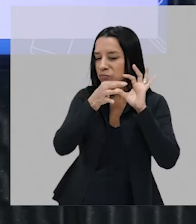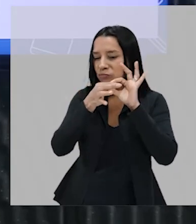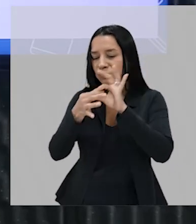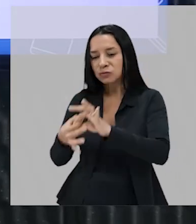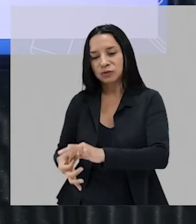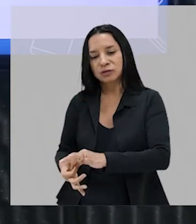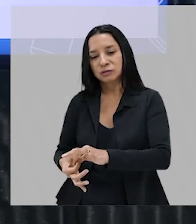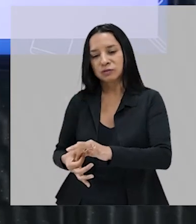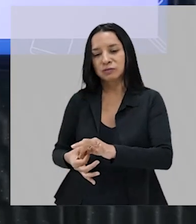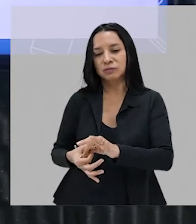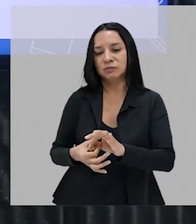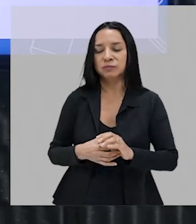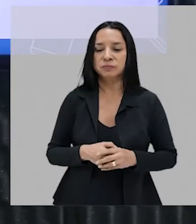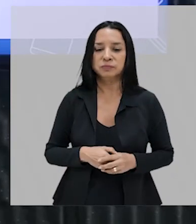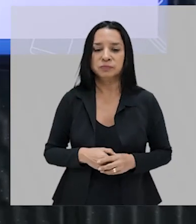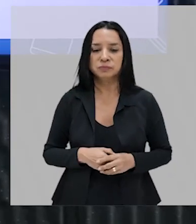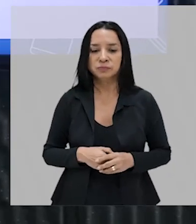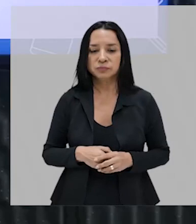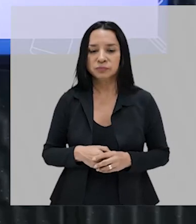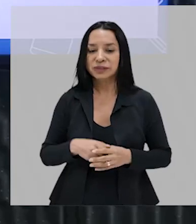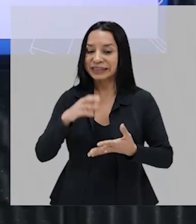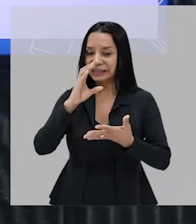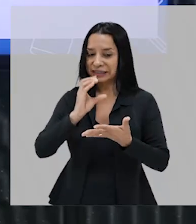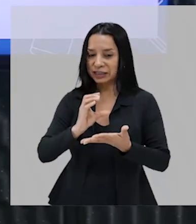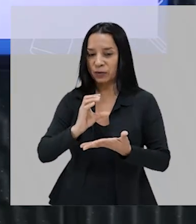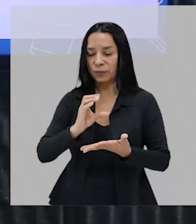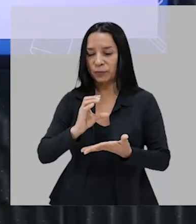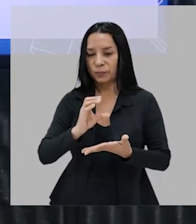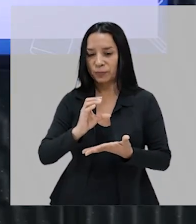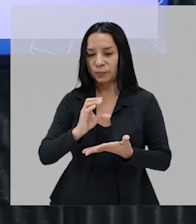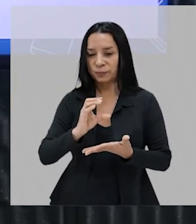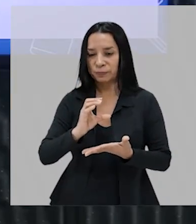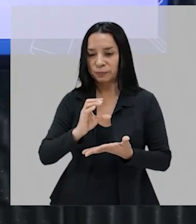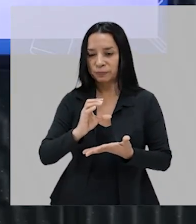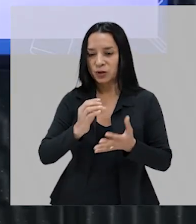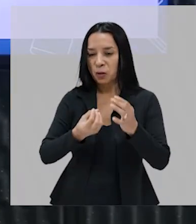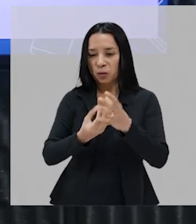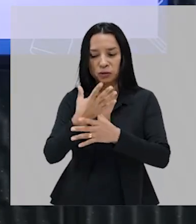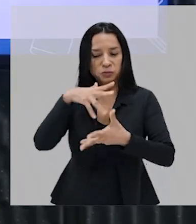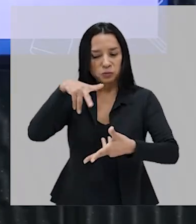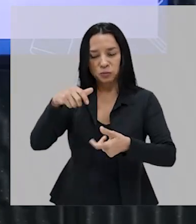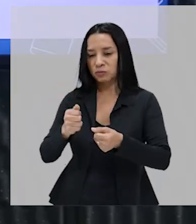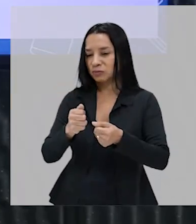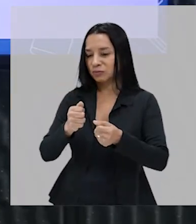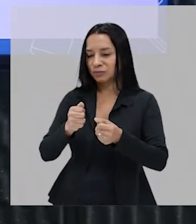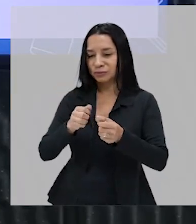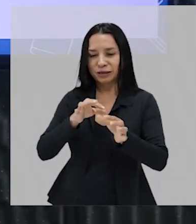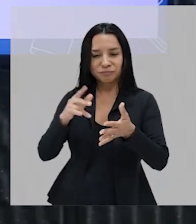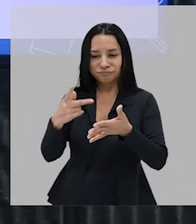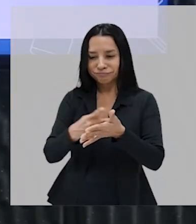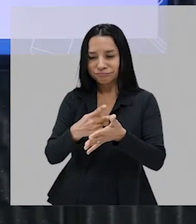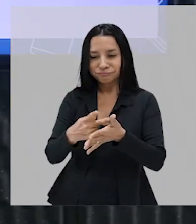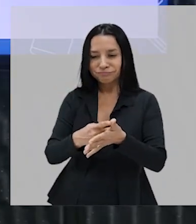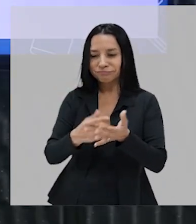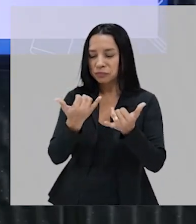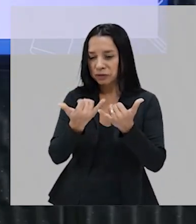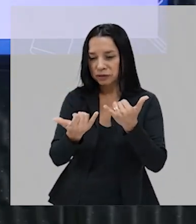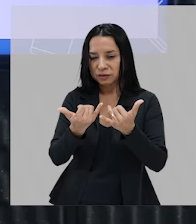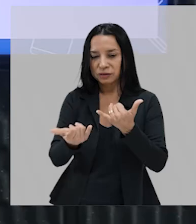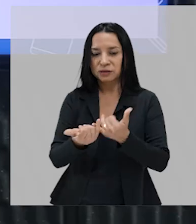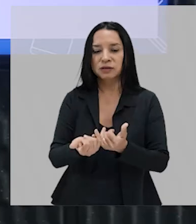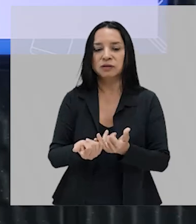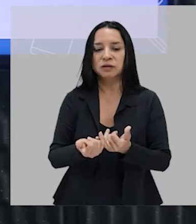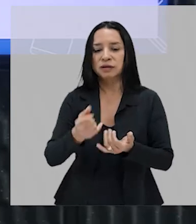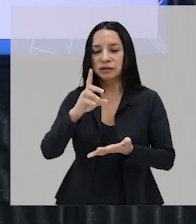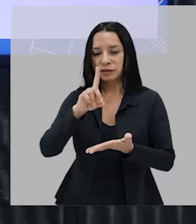capacidade e a finalidade, o conceito e a origem do mundo. A origem do mundo não está bem delineada. Né? Letra D, os motivos, as